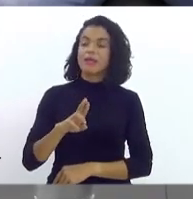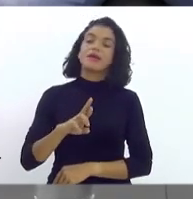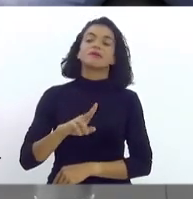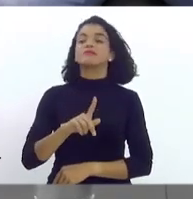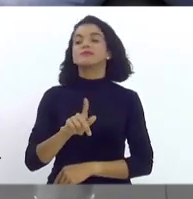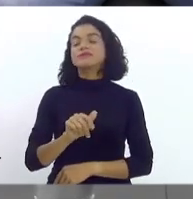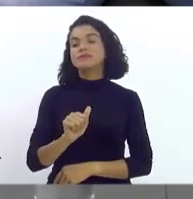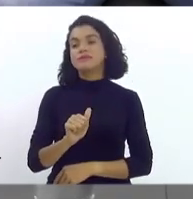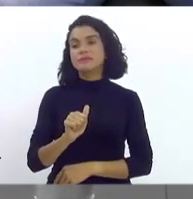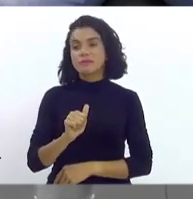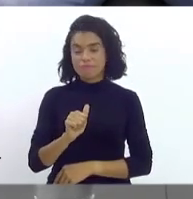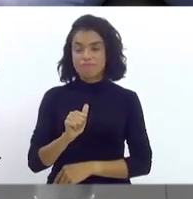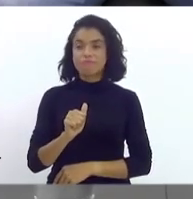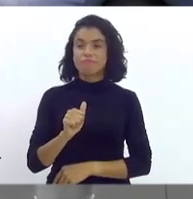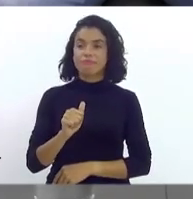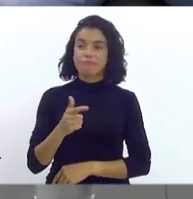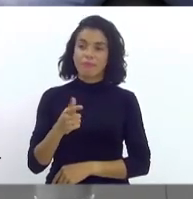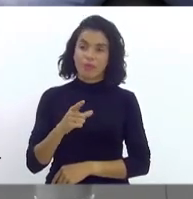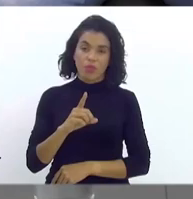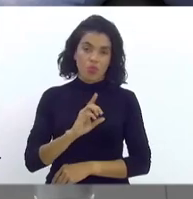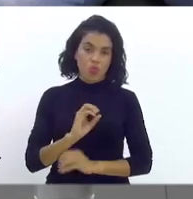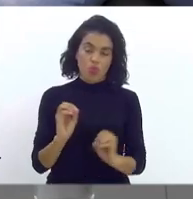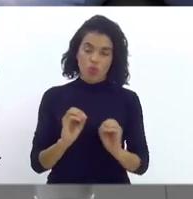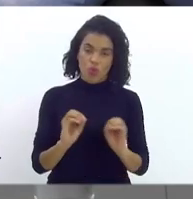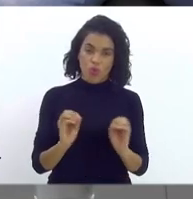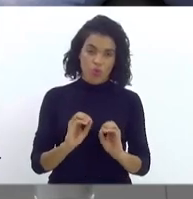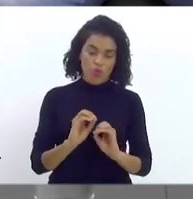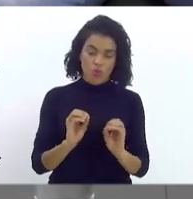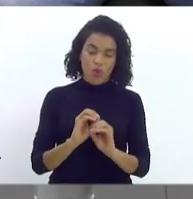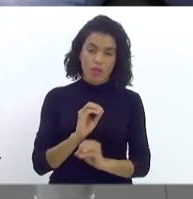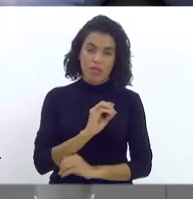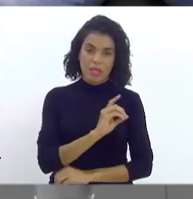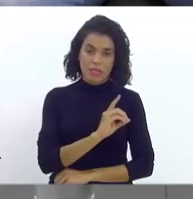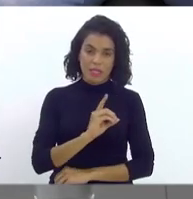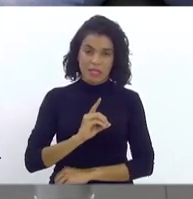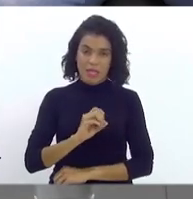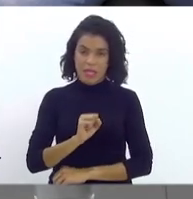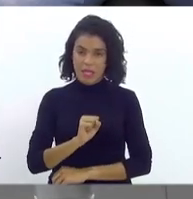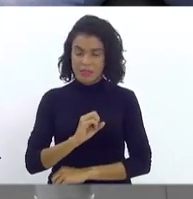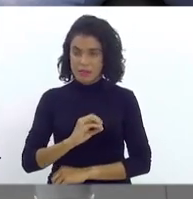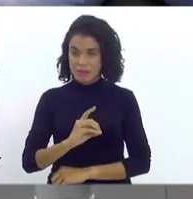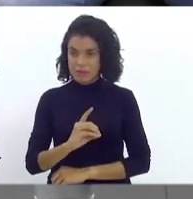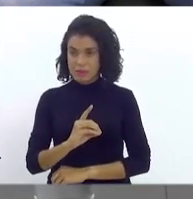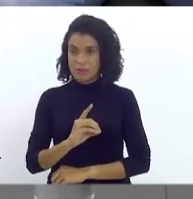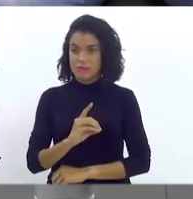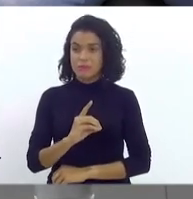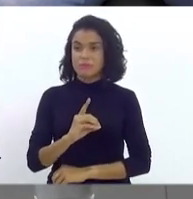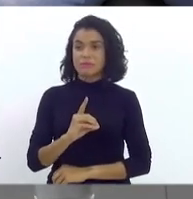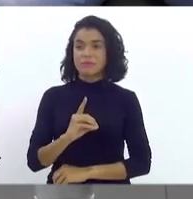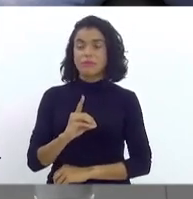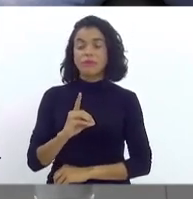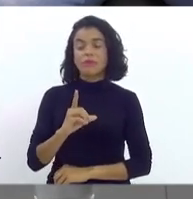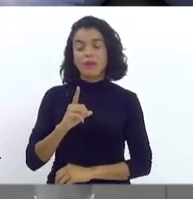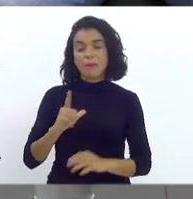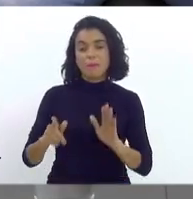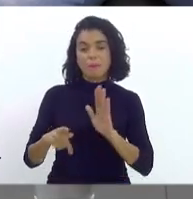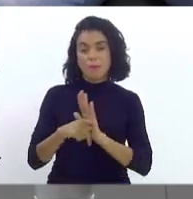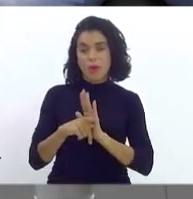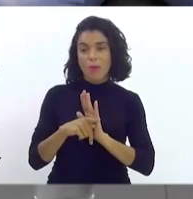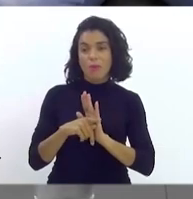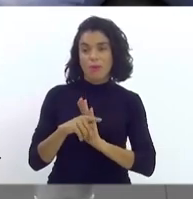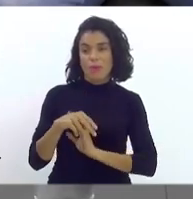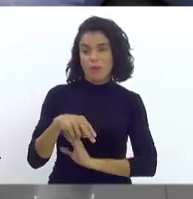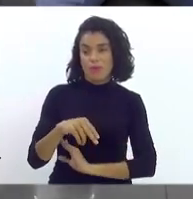recebe essas demandas, não mais a DDSD, a Genersa recebe essas demandas da Naturgy,